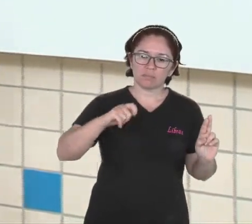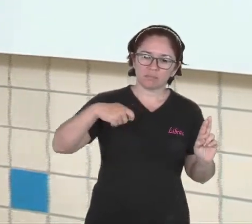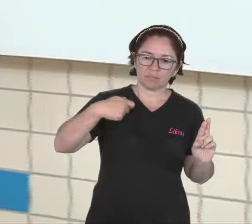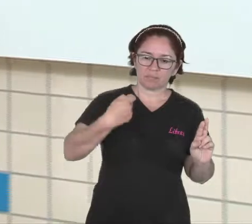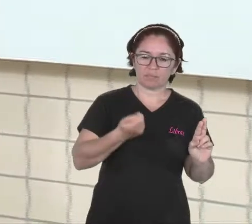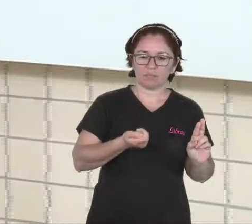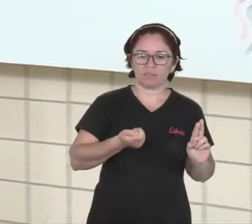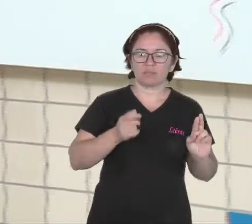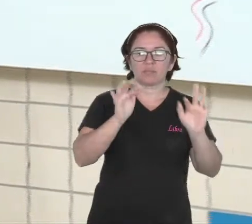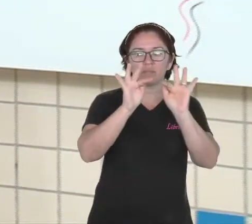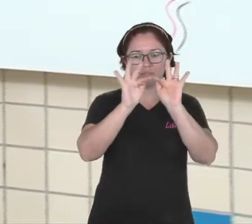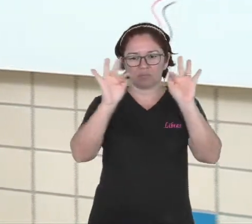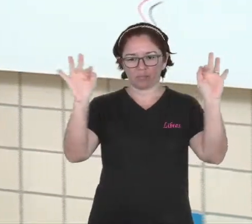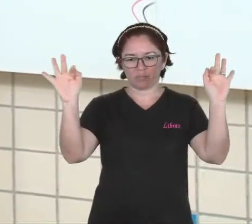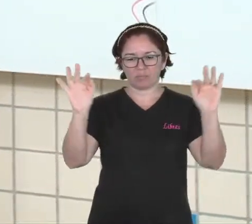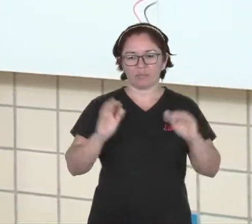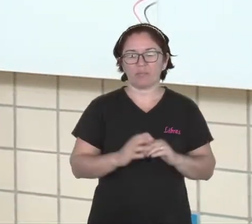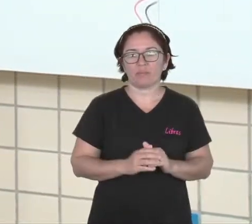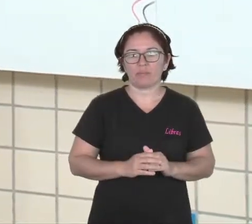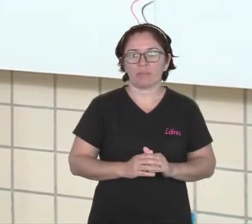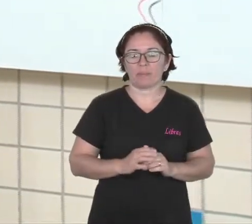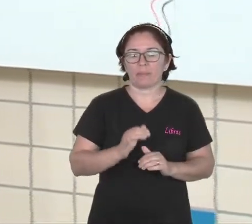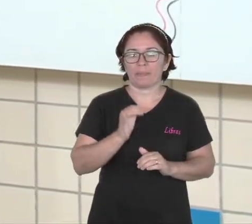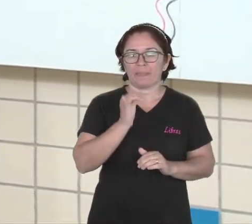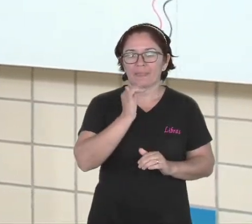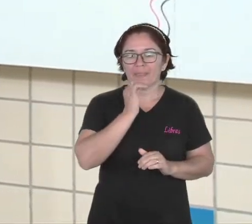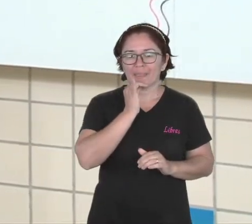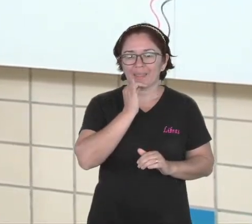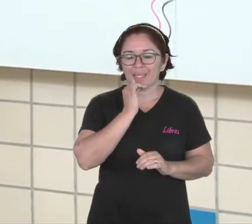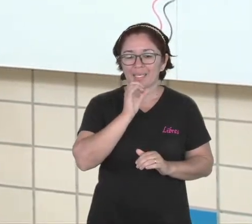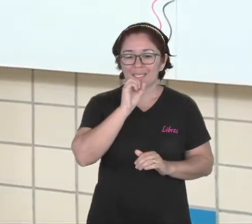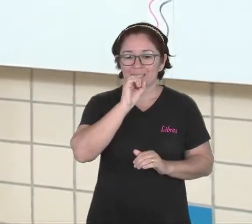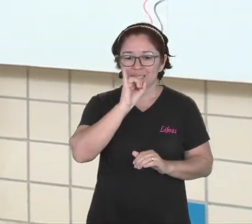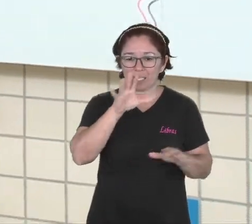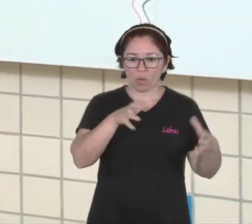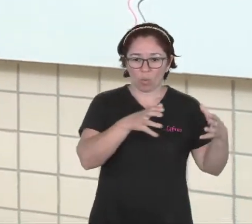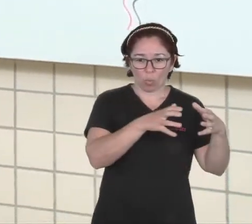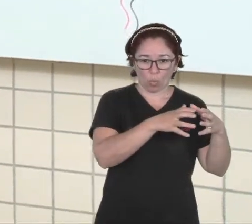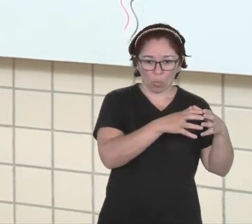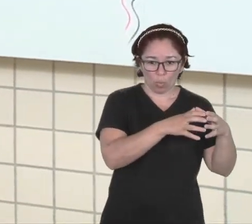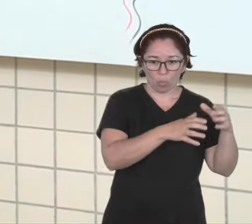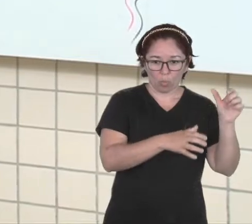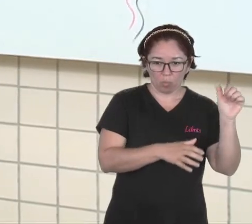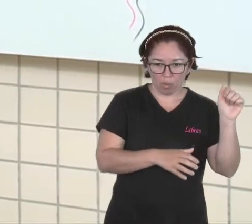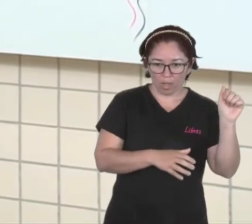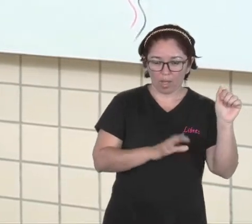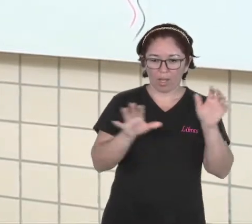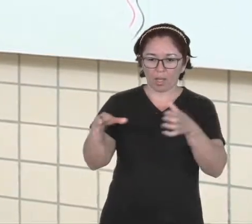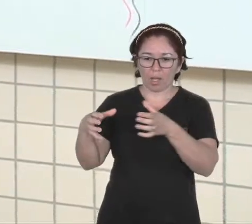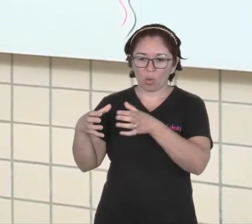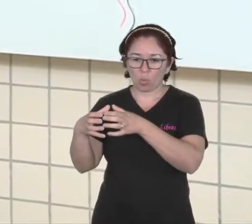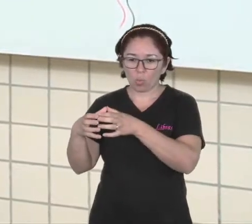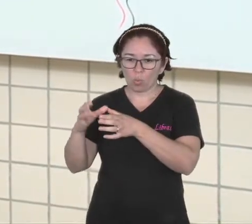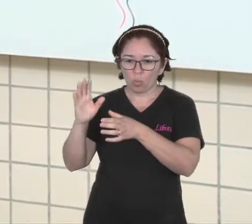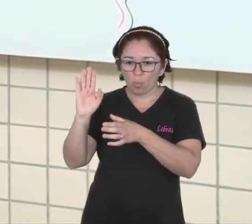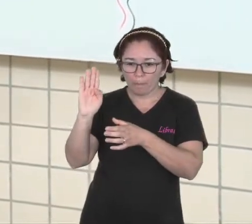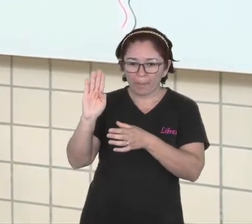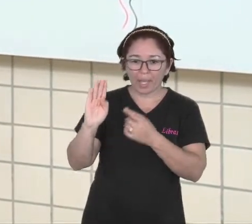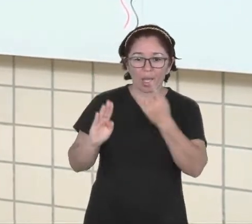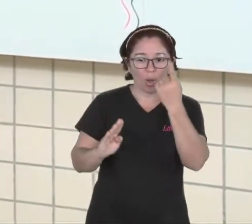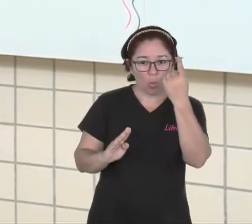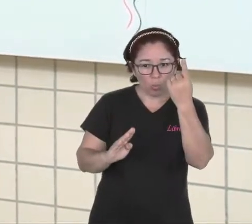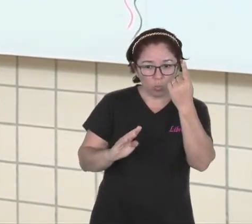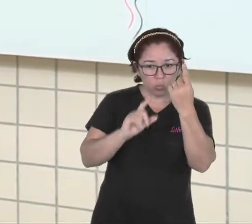conjunto A existe um único y do conjunto B, de modo que se relacione x e y. Vamos entender